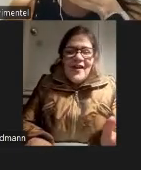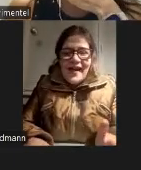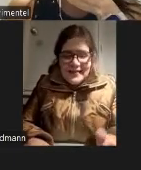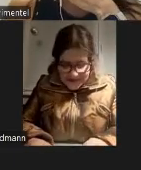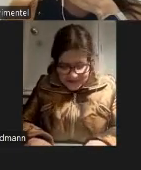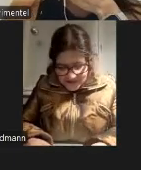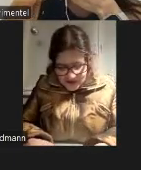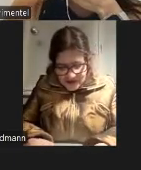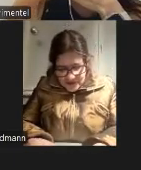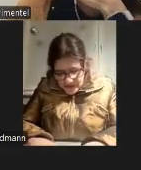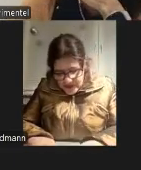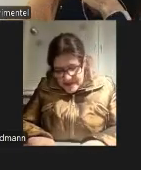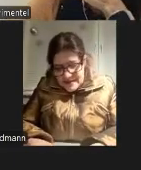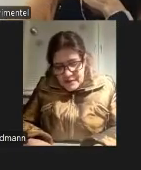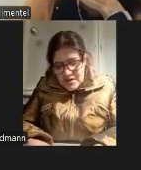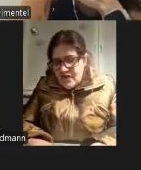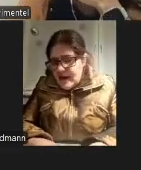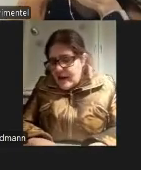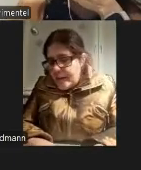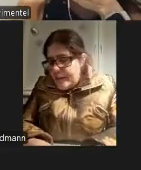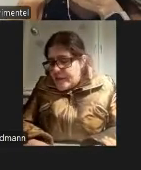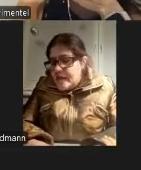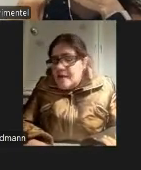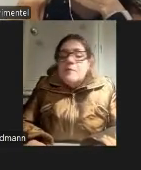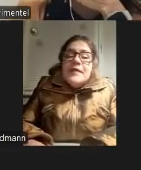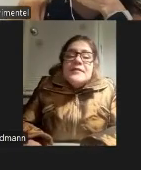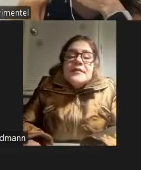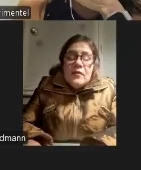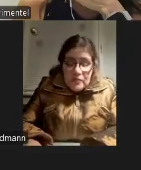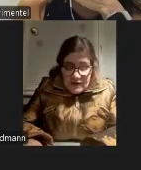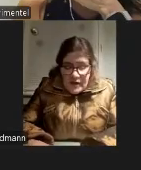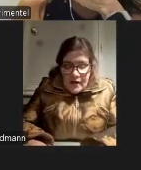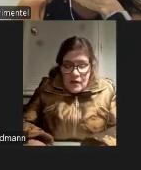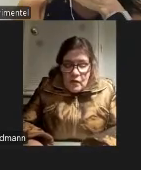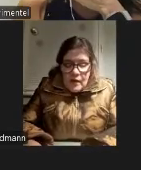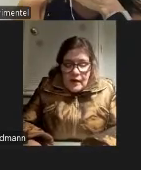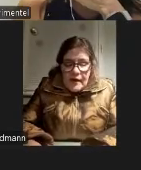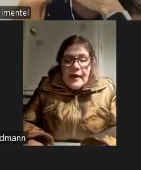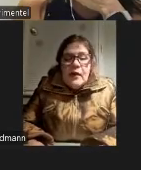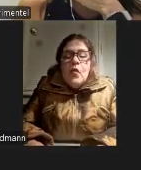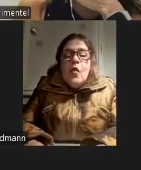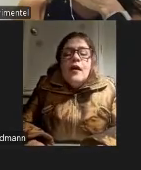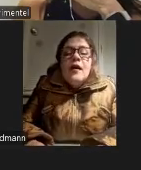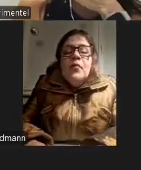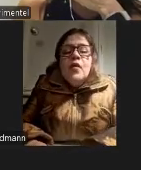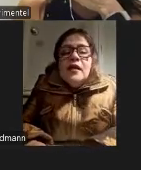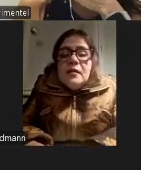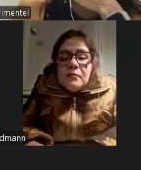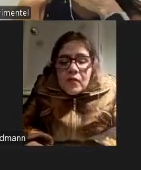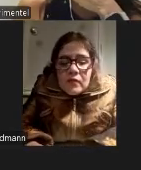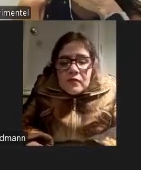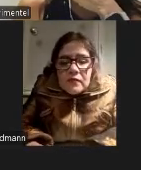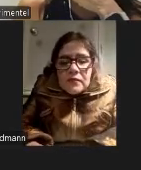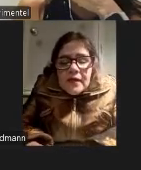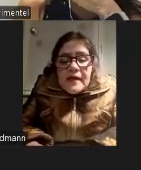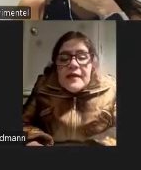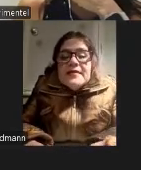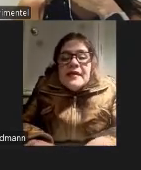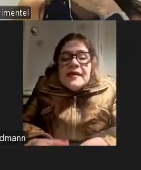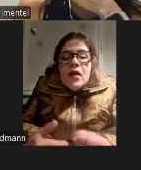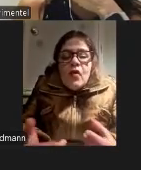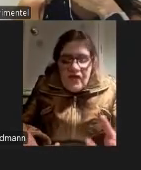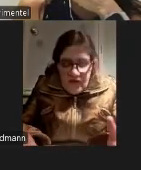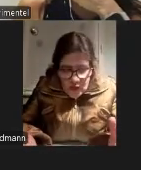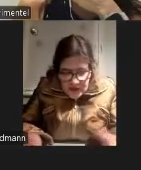estou toda enrolada num jeito simples de falar. Mas se eu tiver o campo limpo, né,